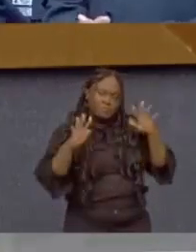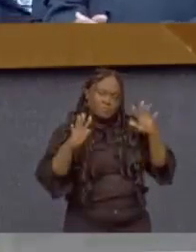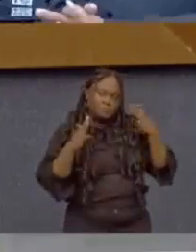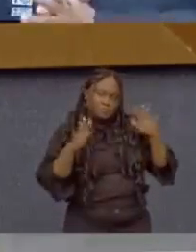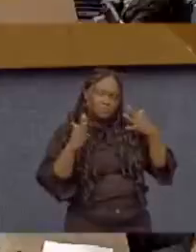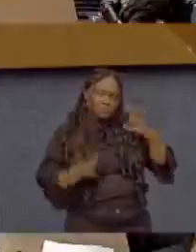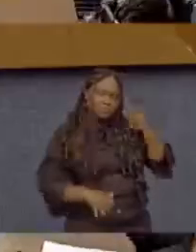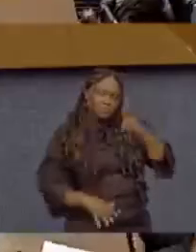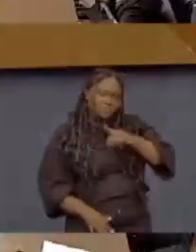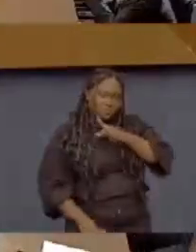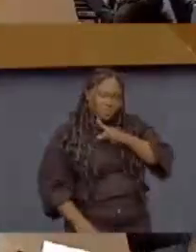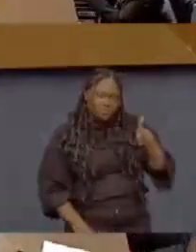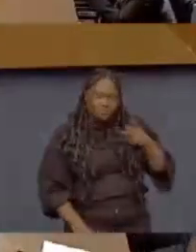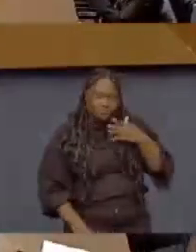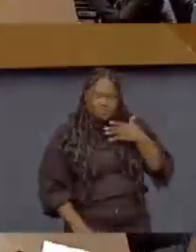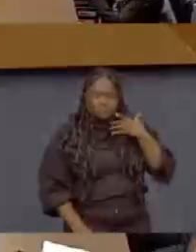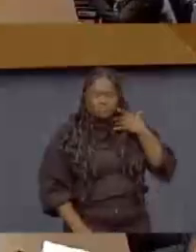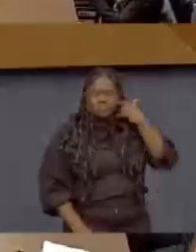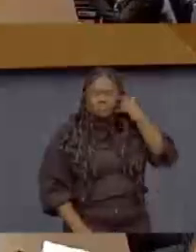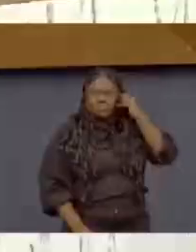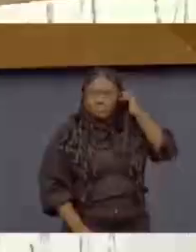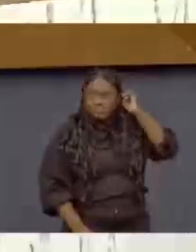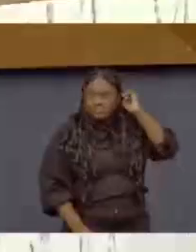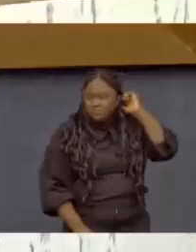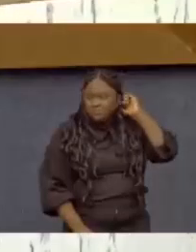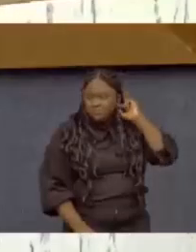para esse padre maravilhoso.